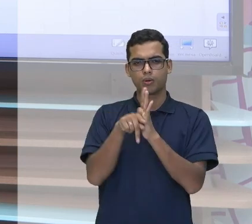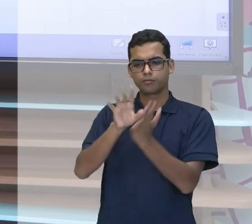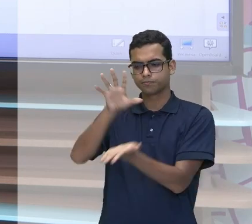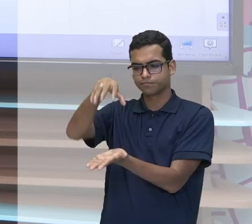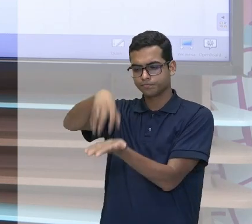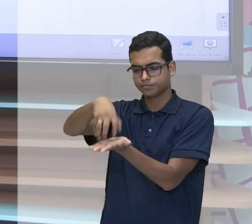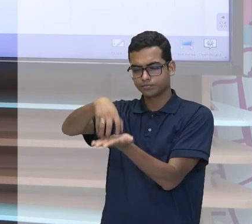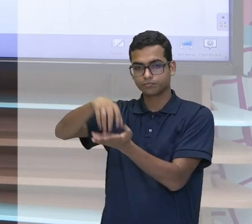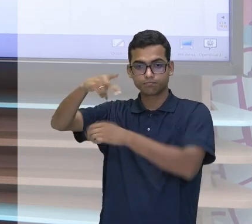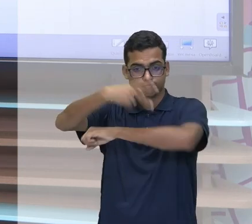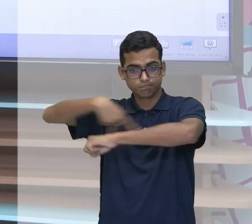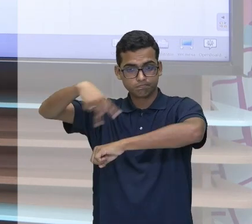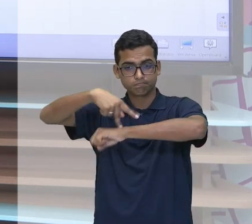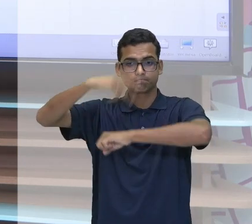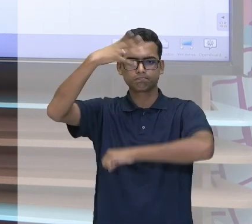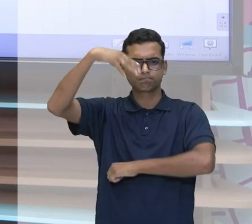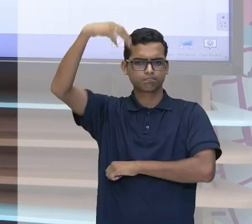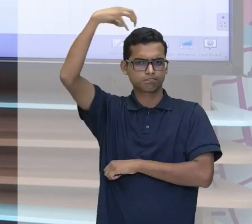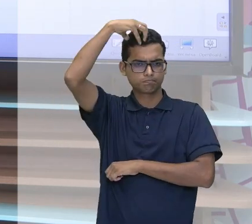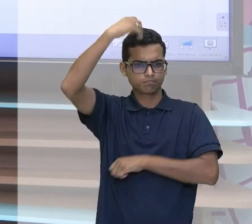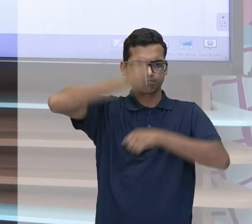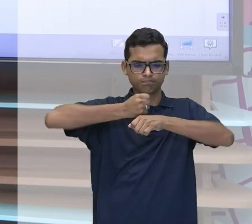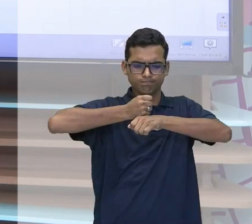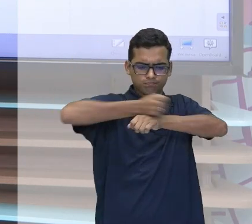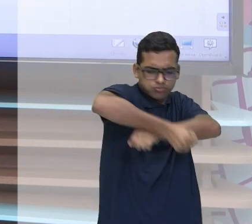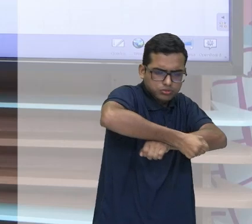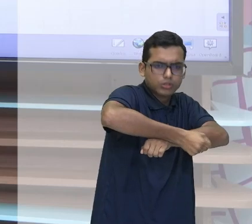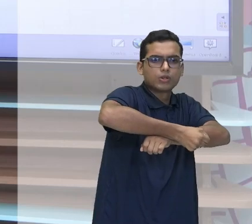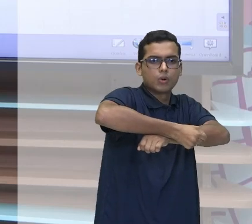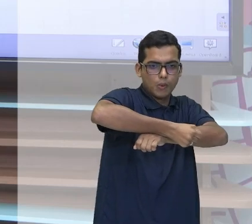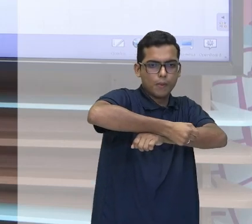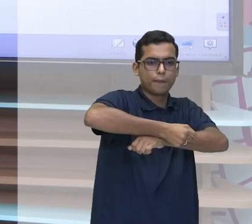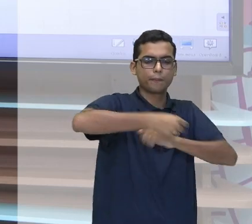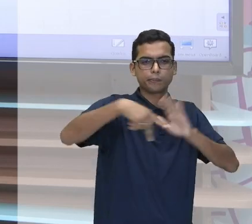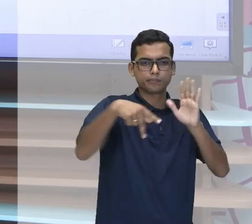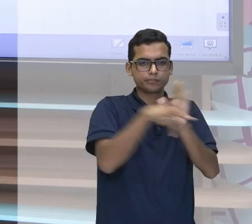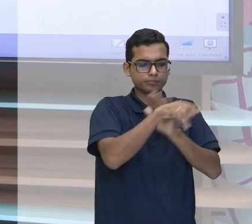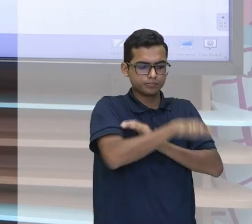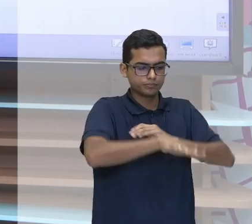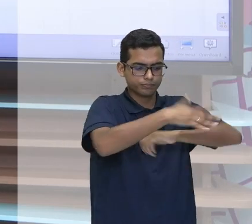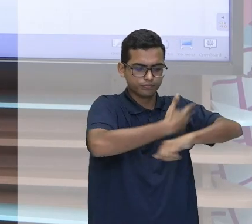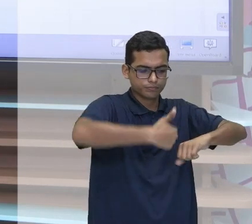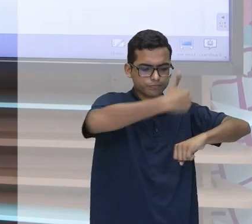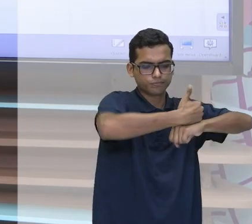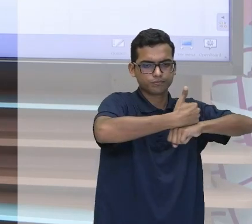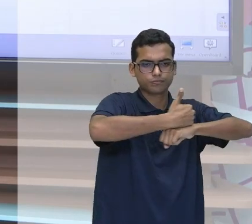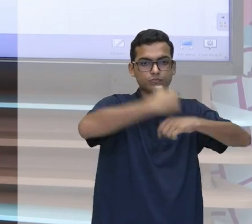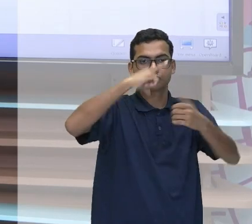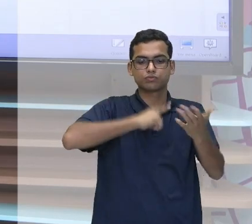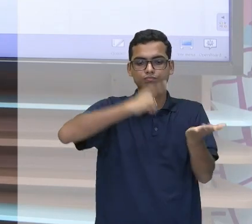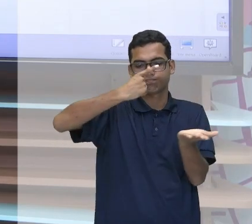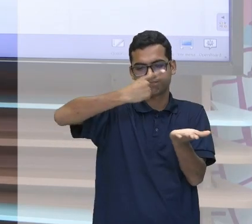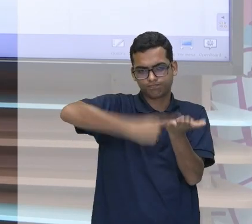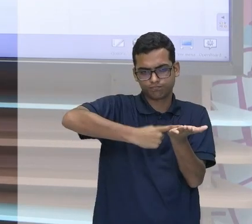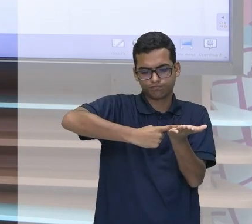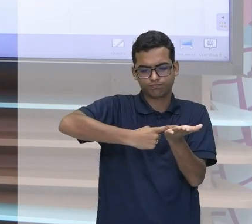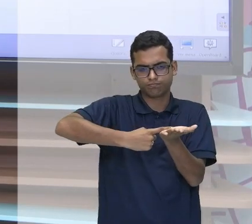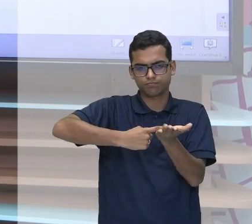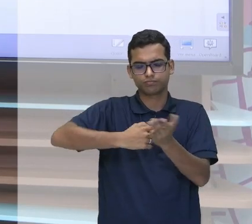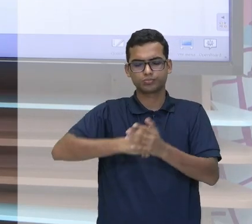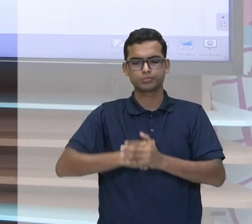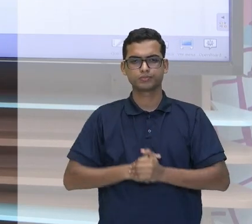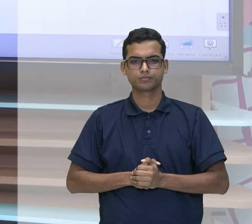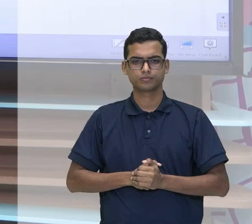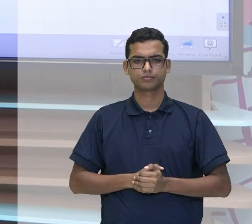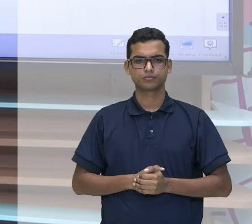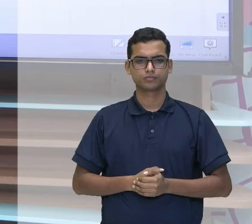em relação às regiões colonizadas. E a gente vai entender, a partir desse momento, o que foi esse pacto colonial,